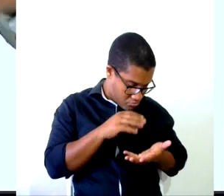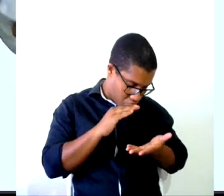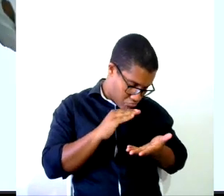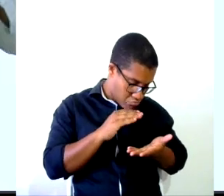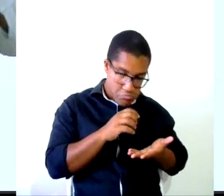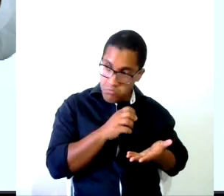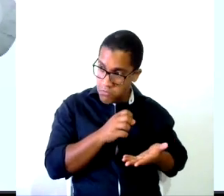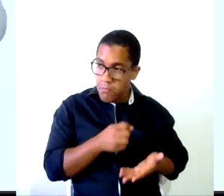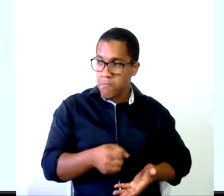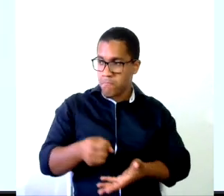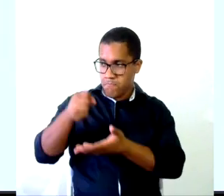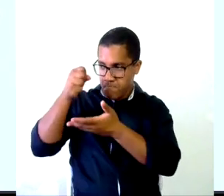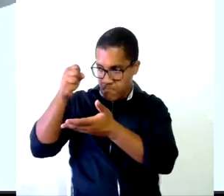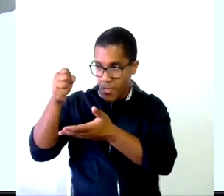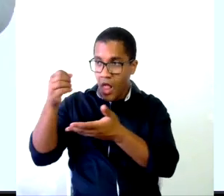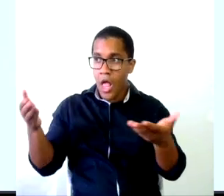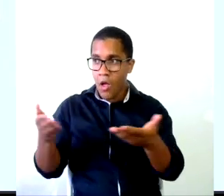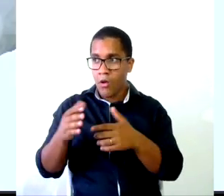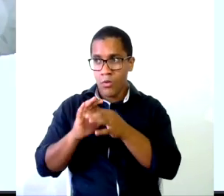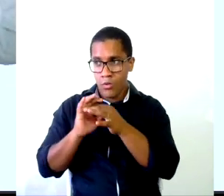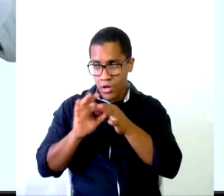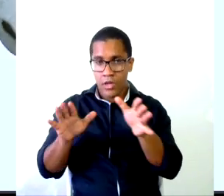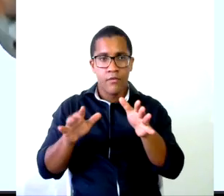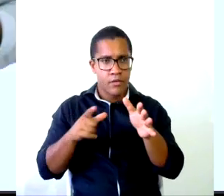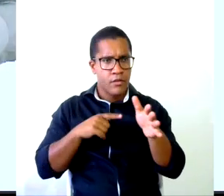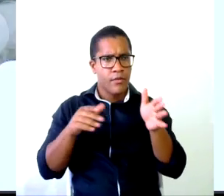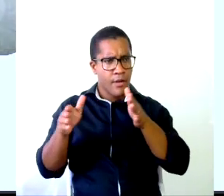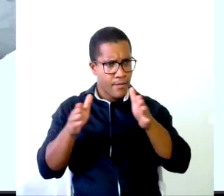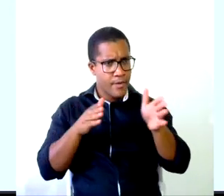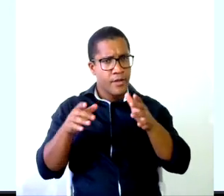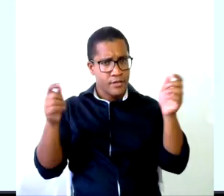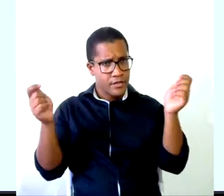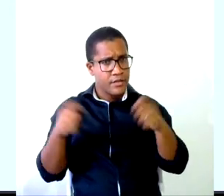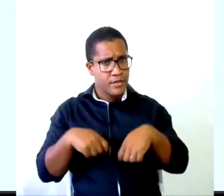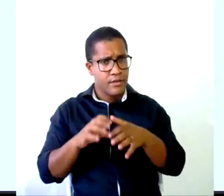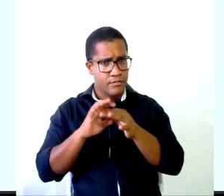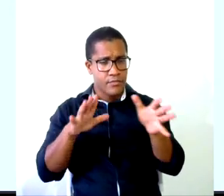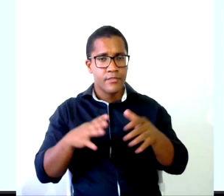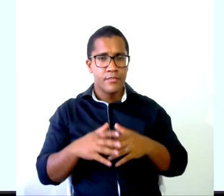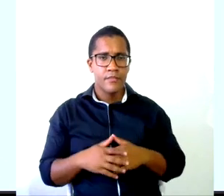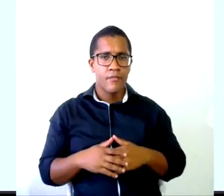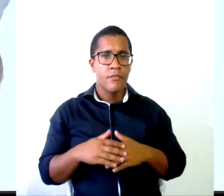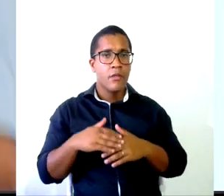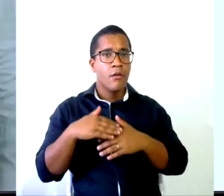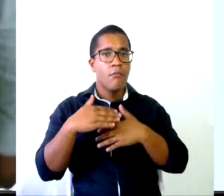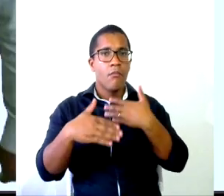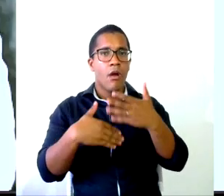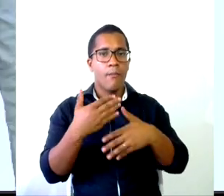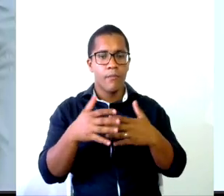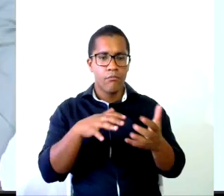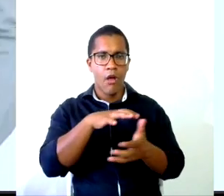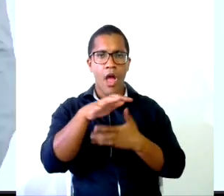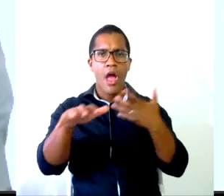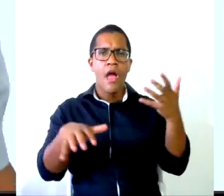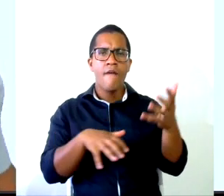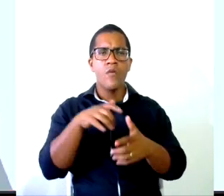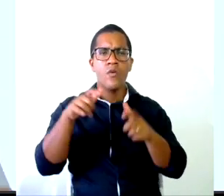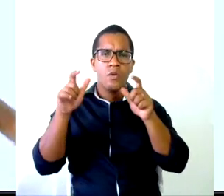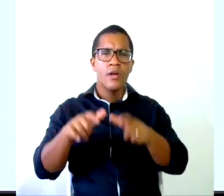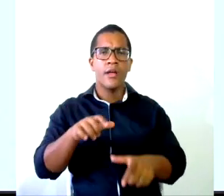aí pertencia a seu amo. Mas o escravo tinha um período para comprar a sua liberdade. Aí vem a grande revolta